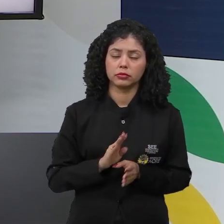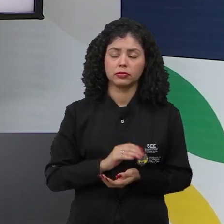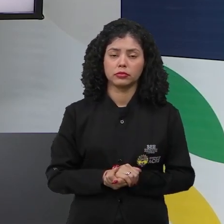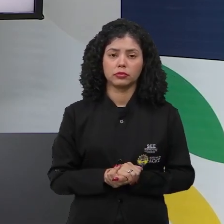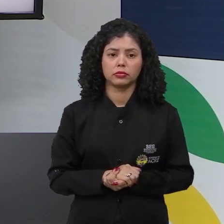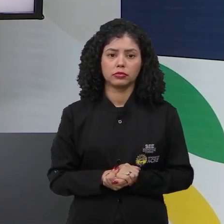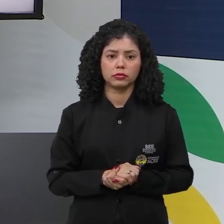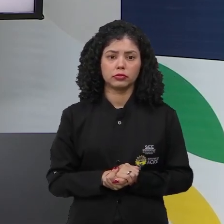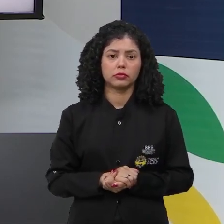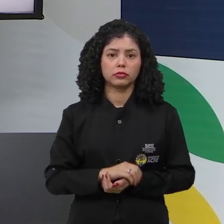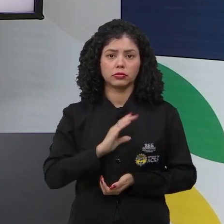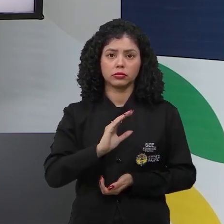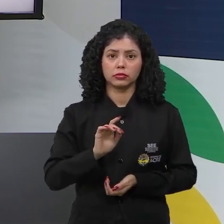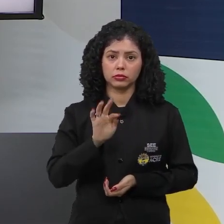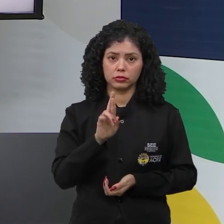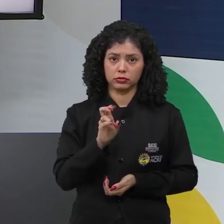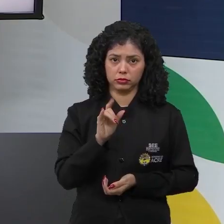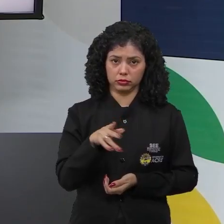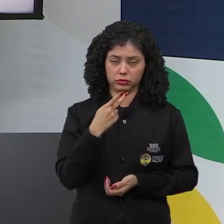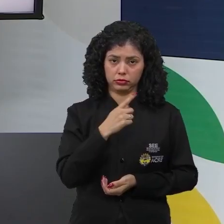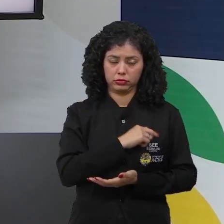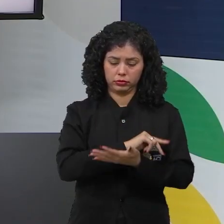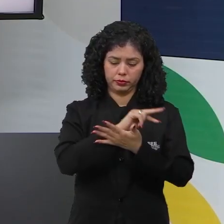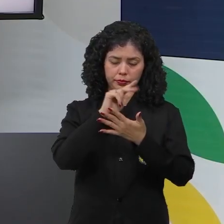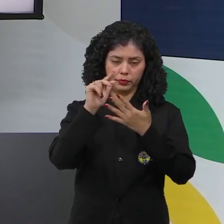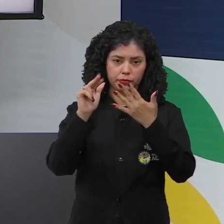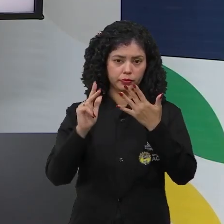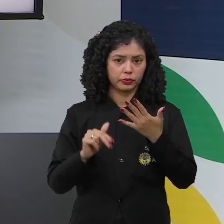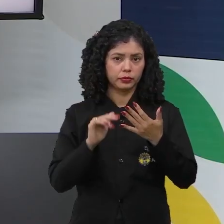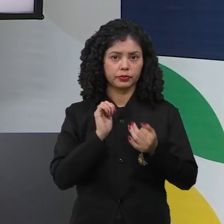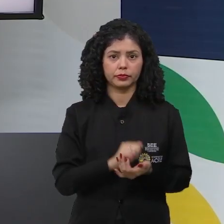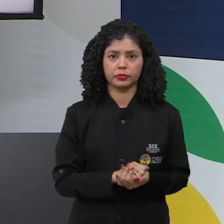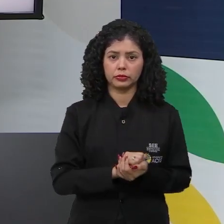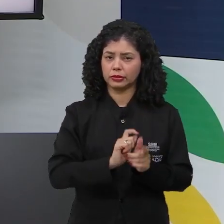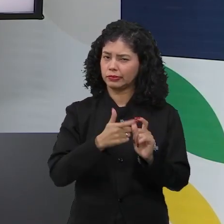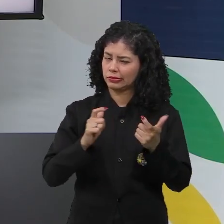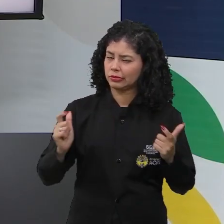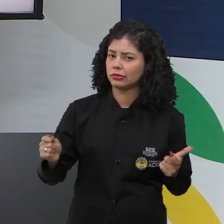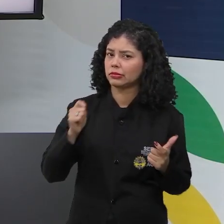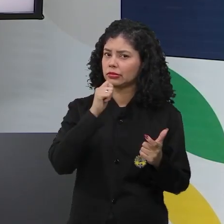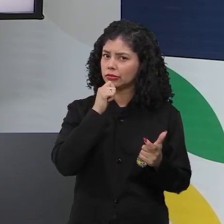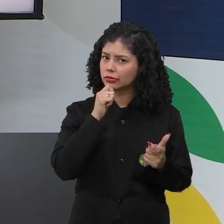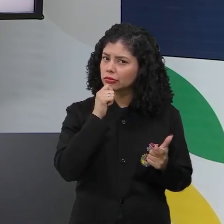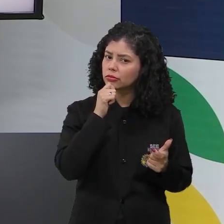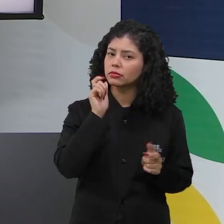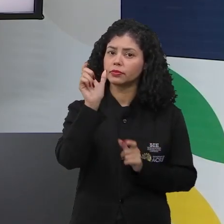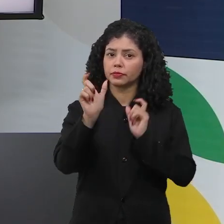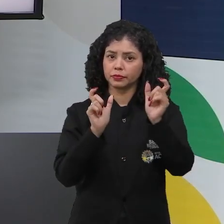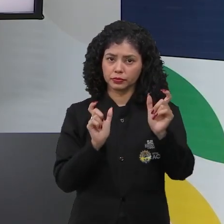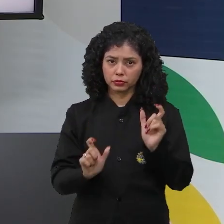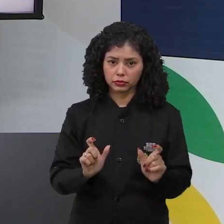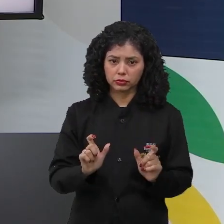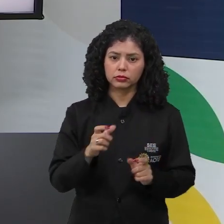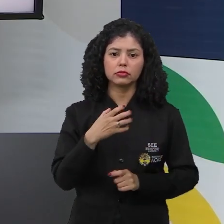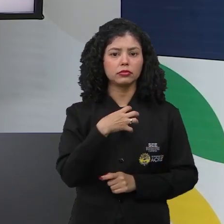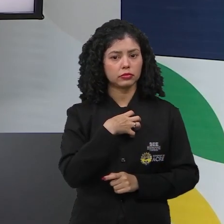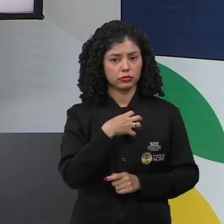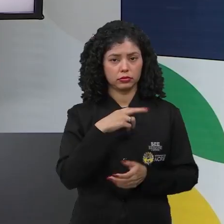Quando a gente fala de culinária, a gente tem uma variação enorme nas palavras e nos